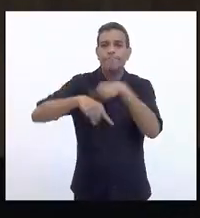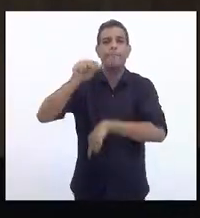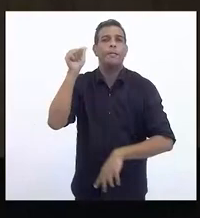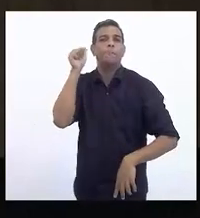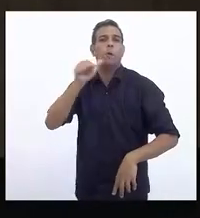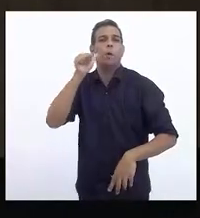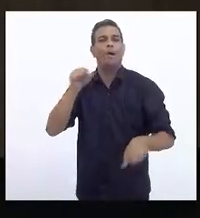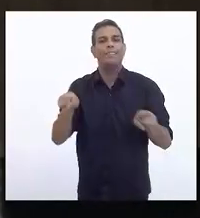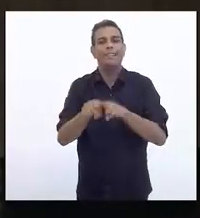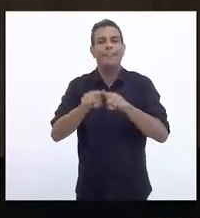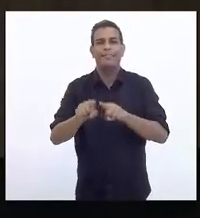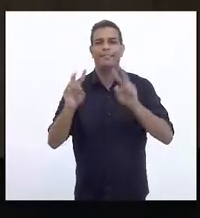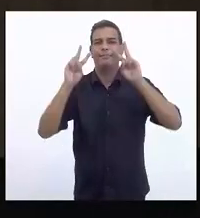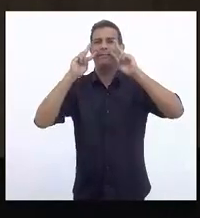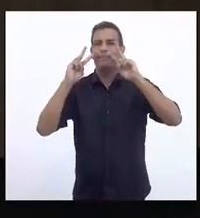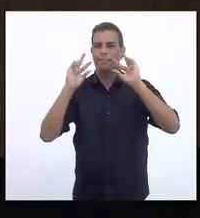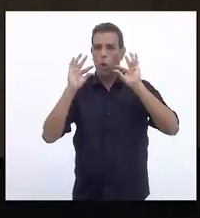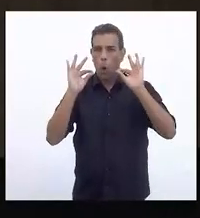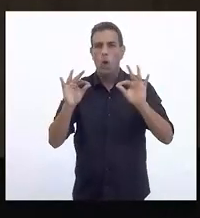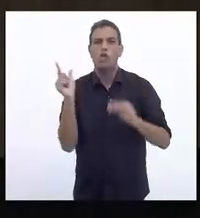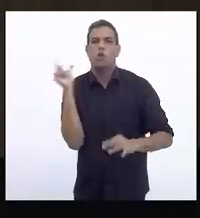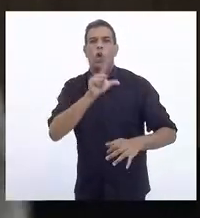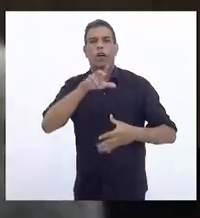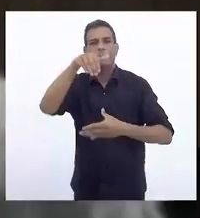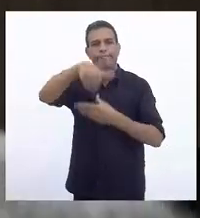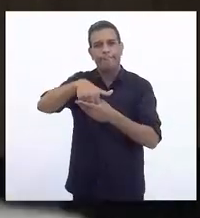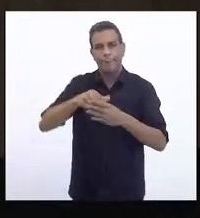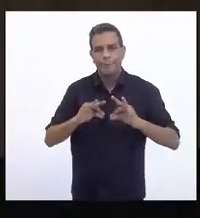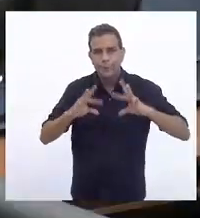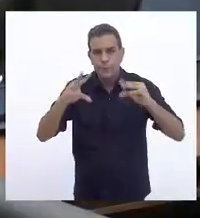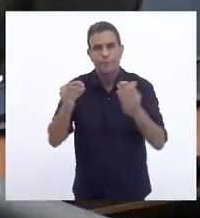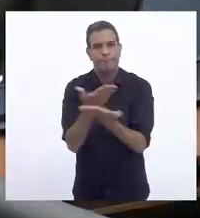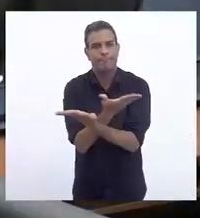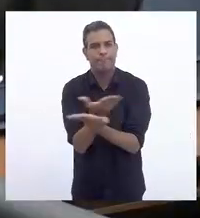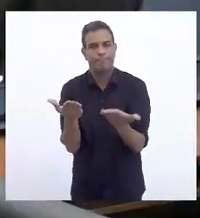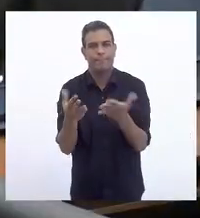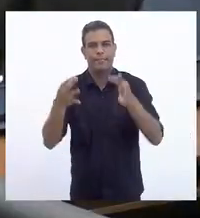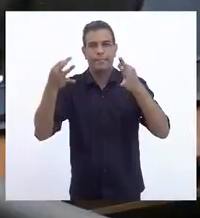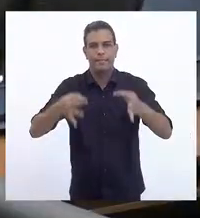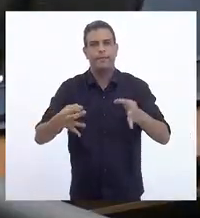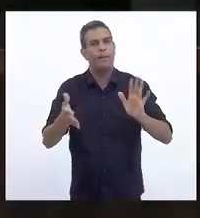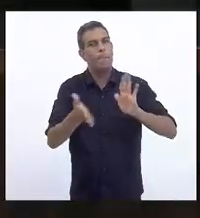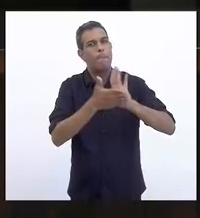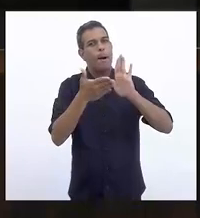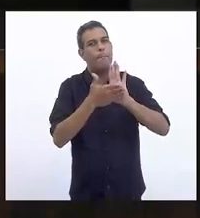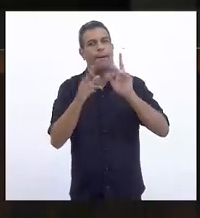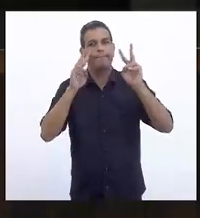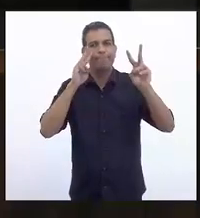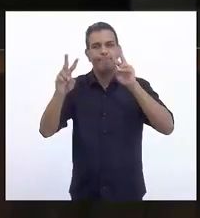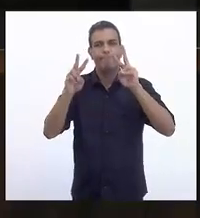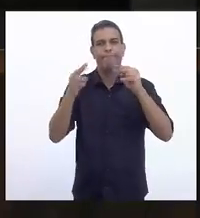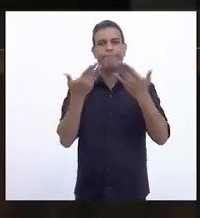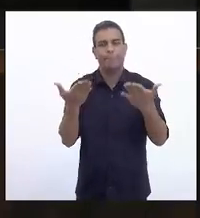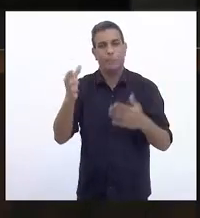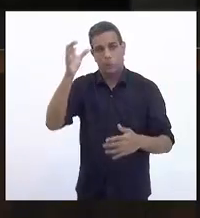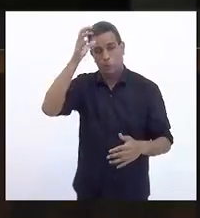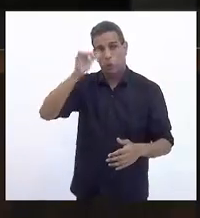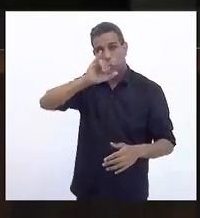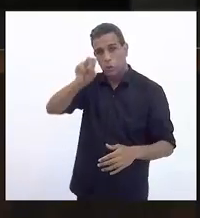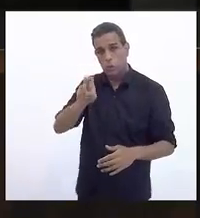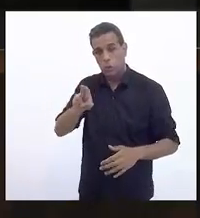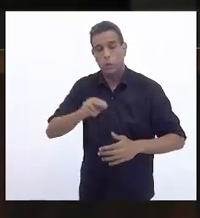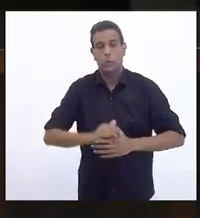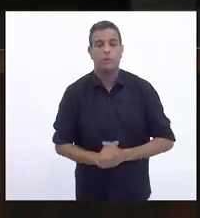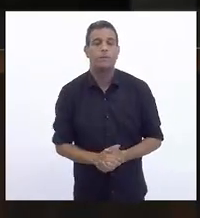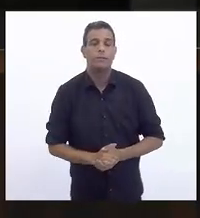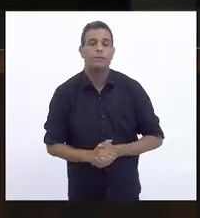as mulheres, elas podem estar onde elas quiserem estar. Parabéns, bem lembrado, deputada Antia. Há sobre